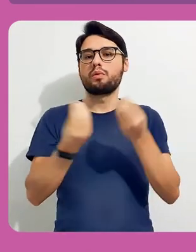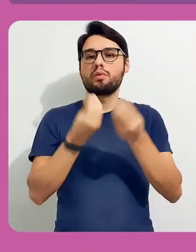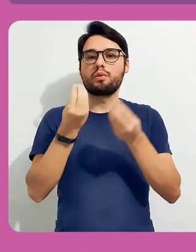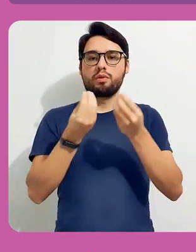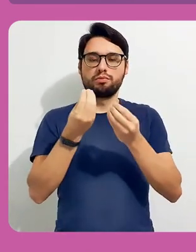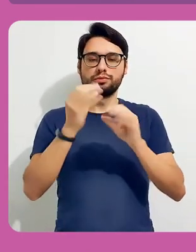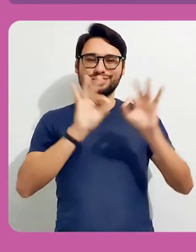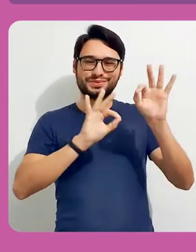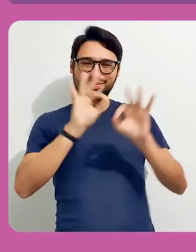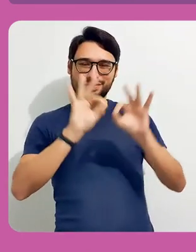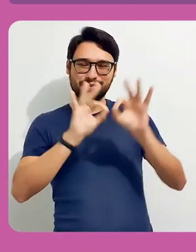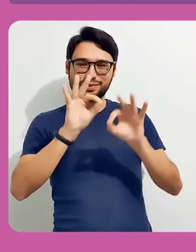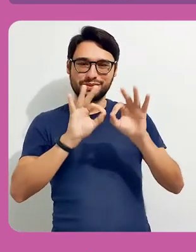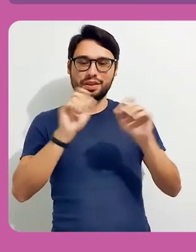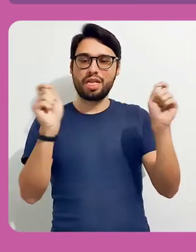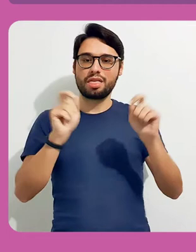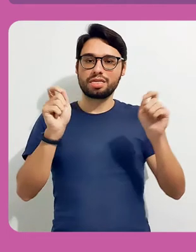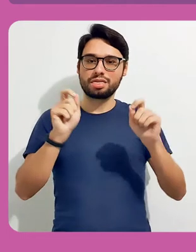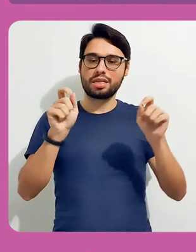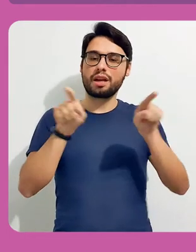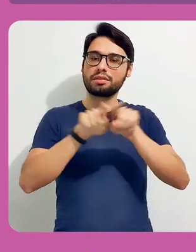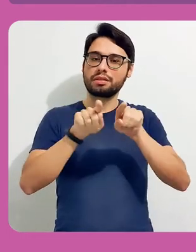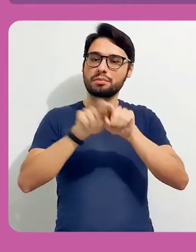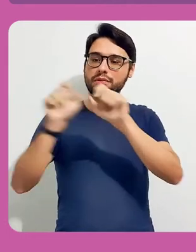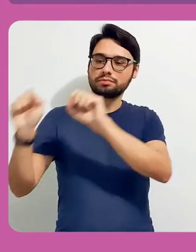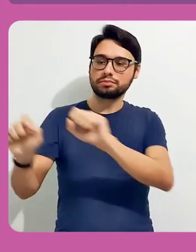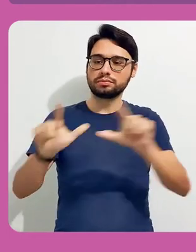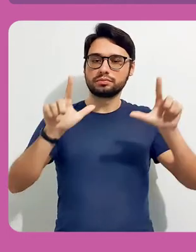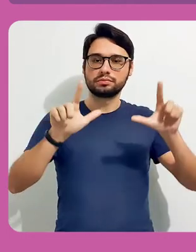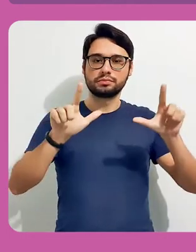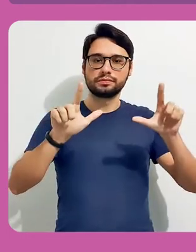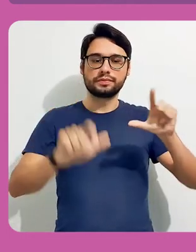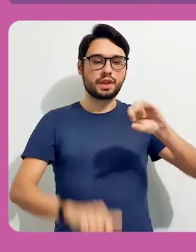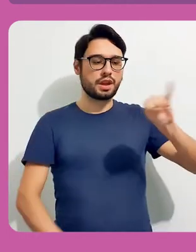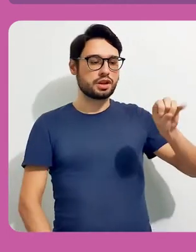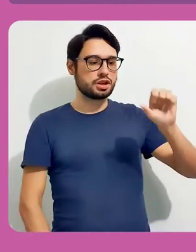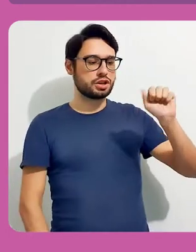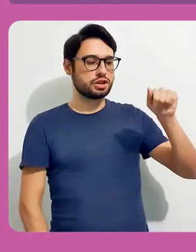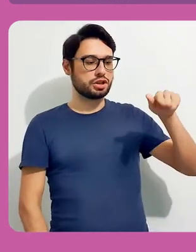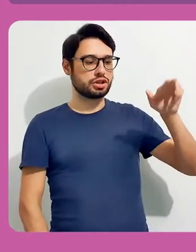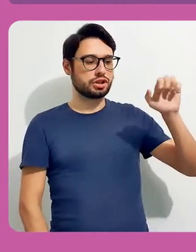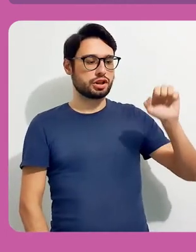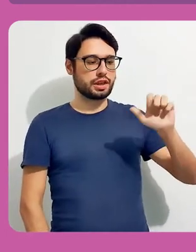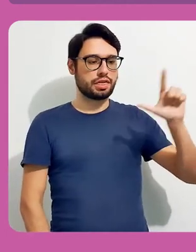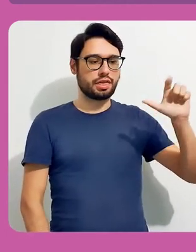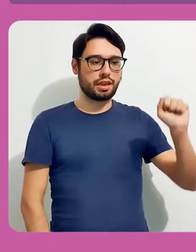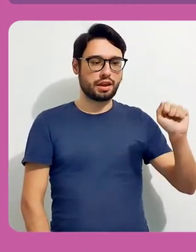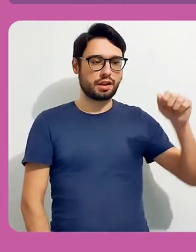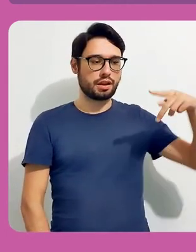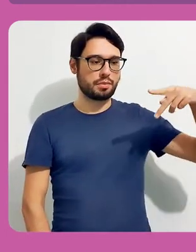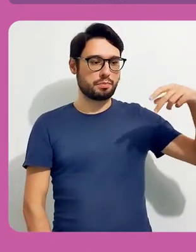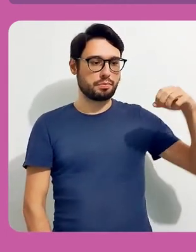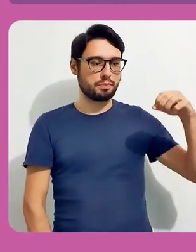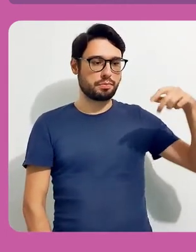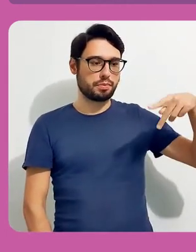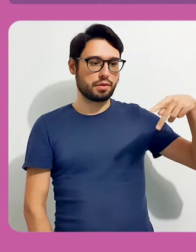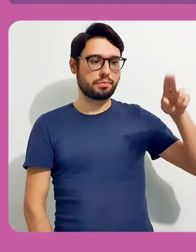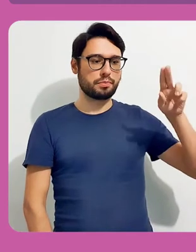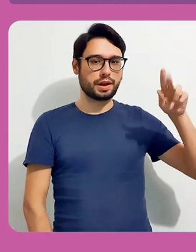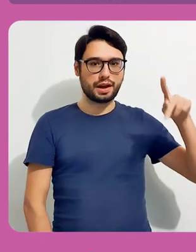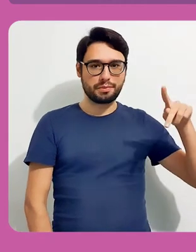opção é abrir como uma janela pop-up, que é o que acontece aí quando vocês abrem os vídeos do nosso